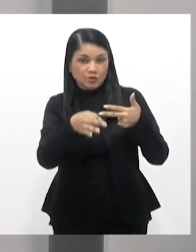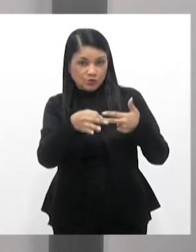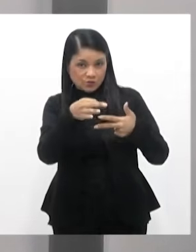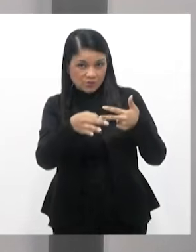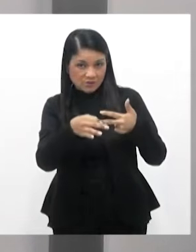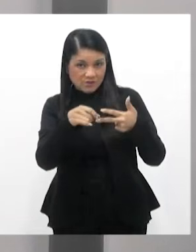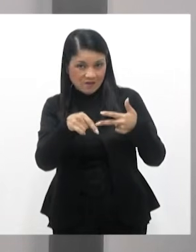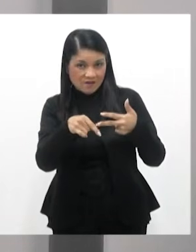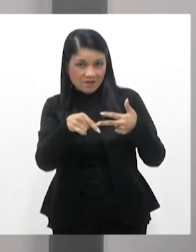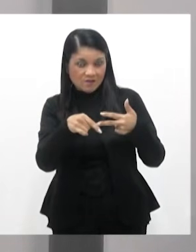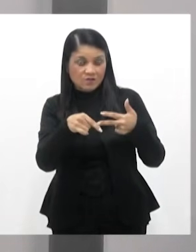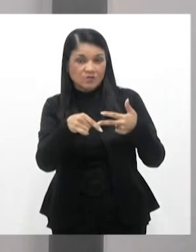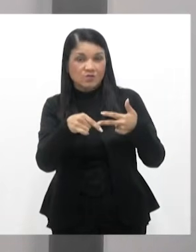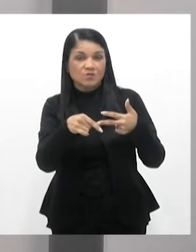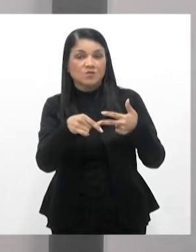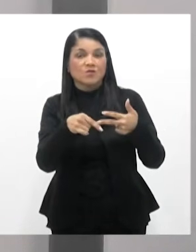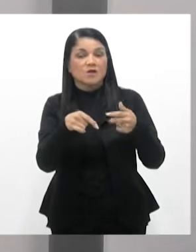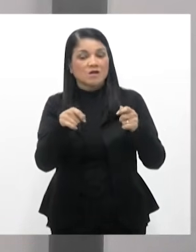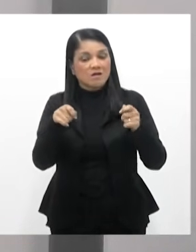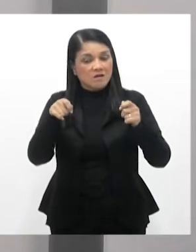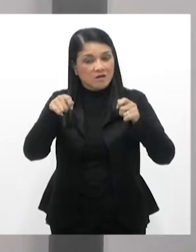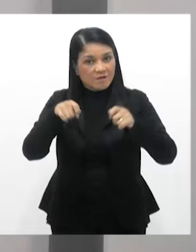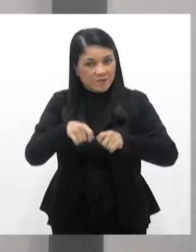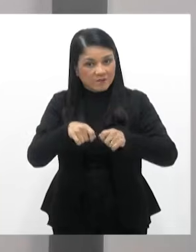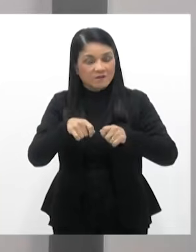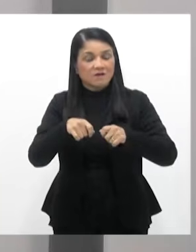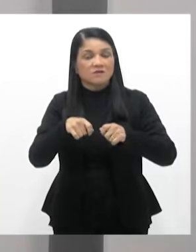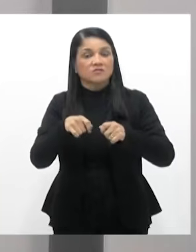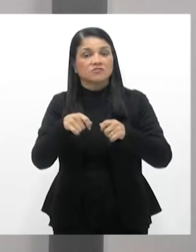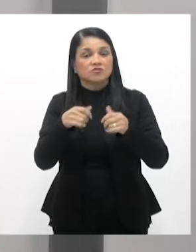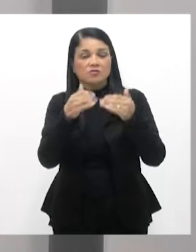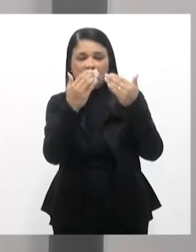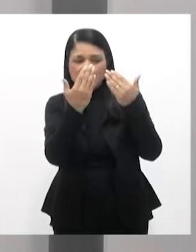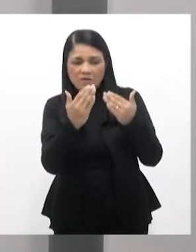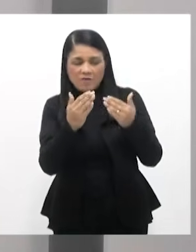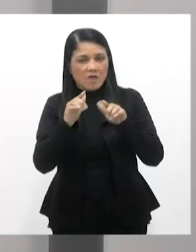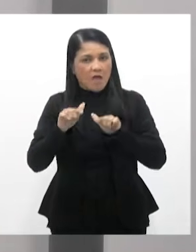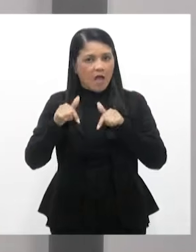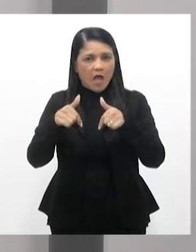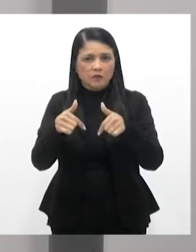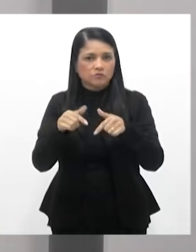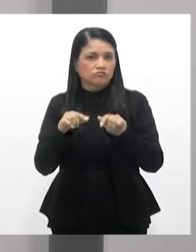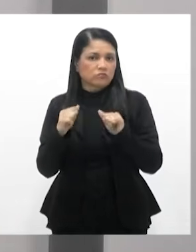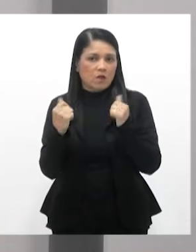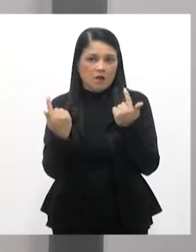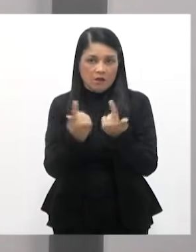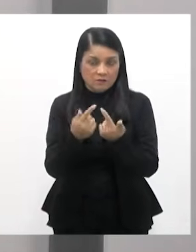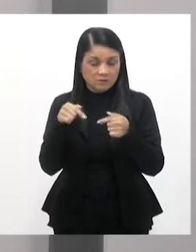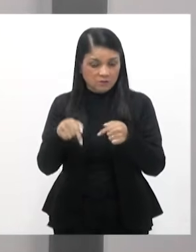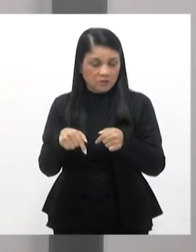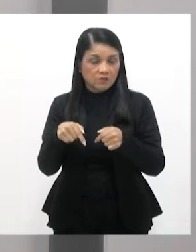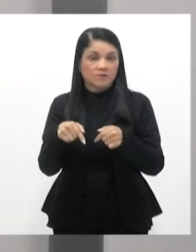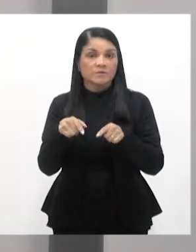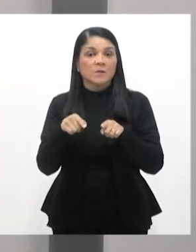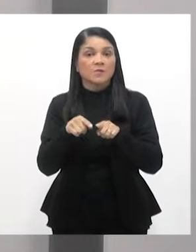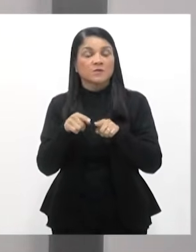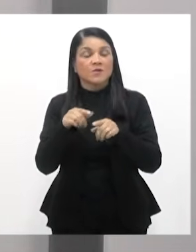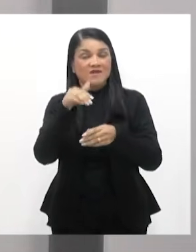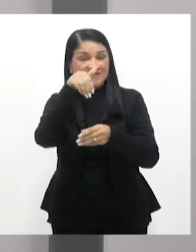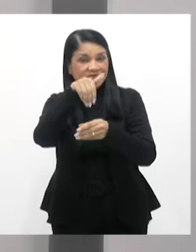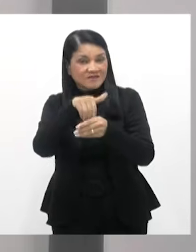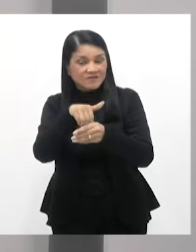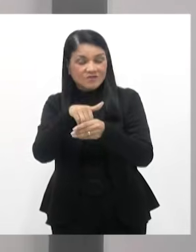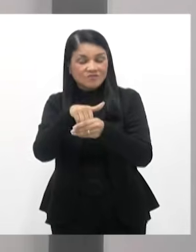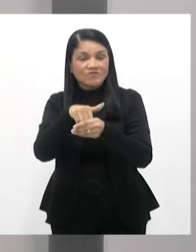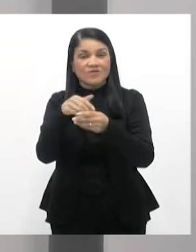capacidade pelo princípio da tripartição de poderes, de rever qualquer ato nosso, obviamente, mas é uma eleição administrativa e